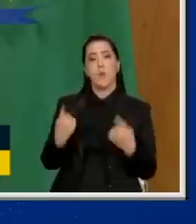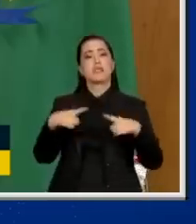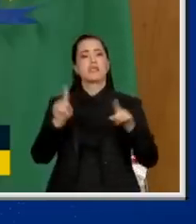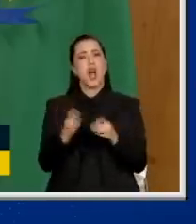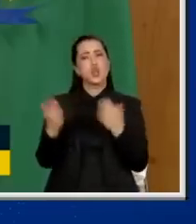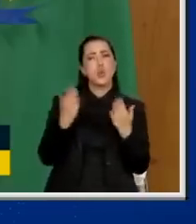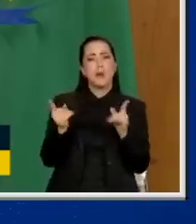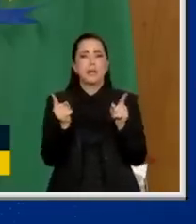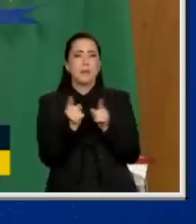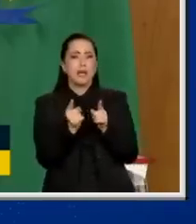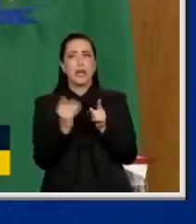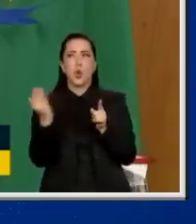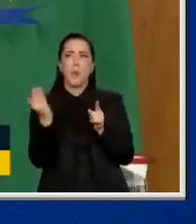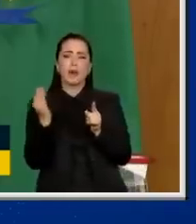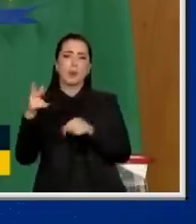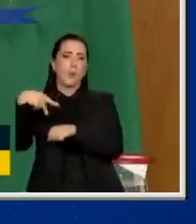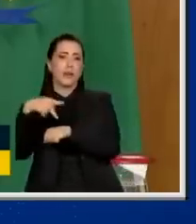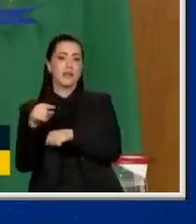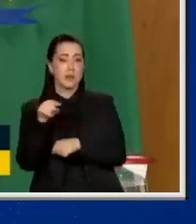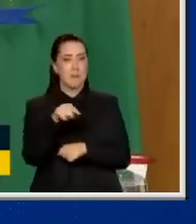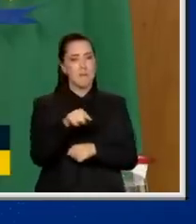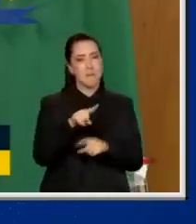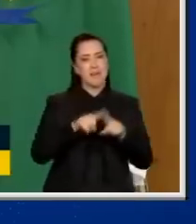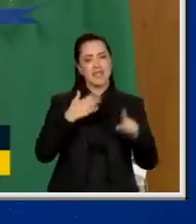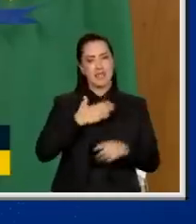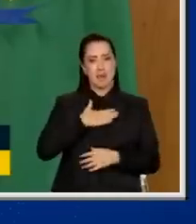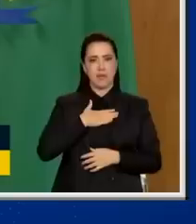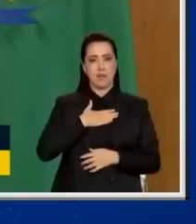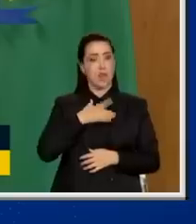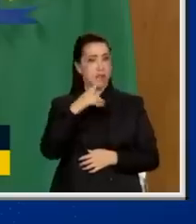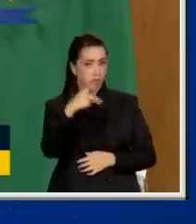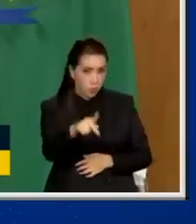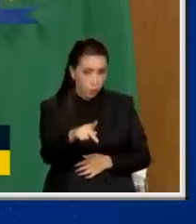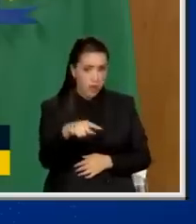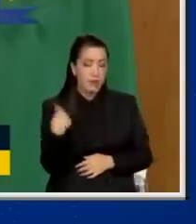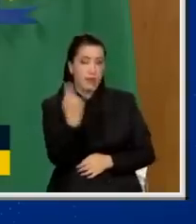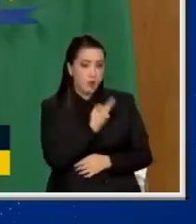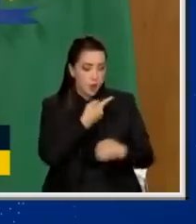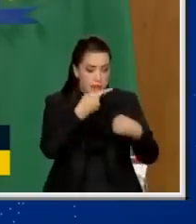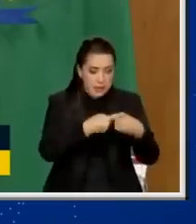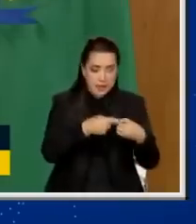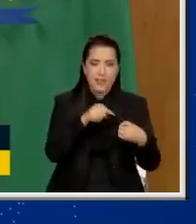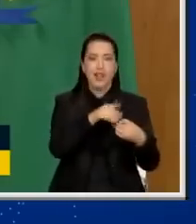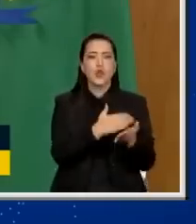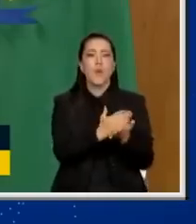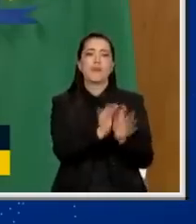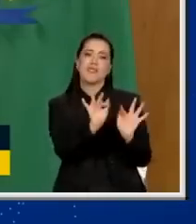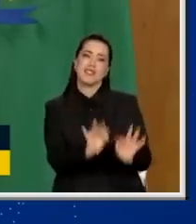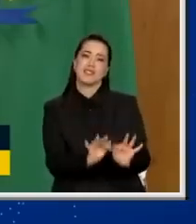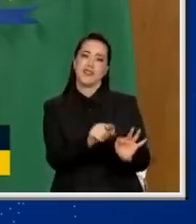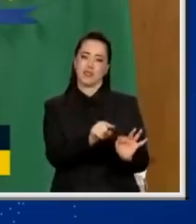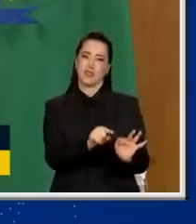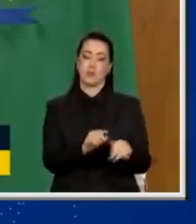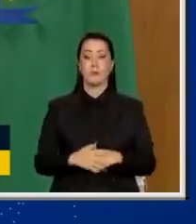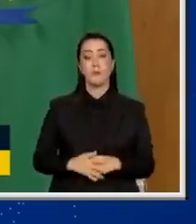impensáveis aos poucos vão se tornando aceitáveis as palavras têm significados